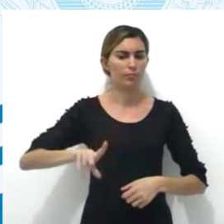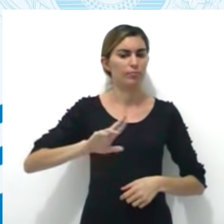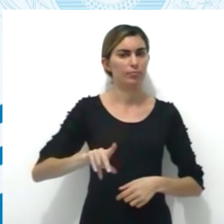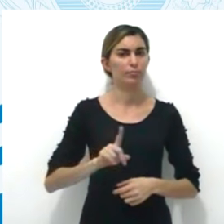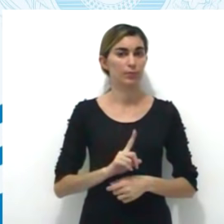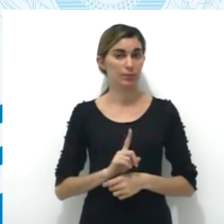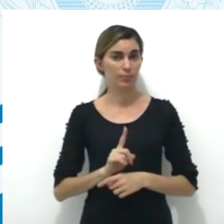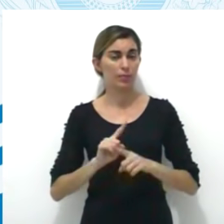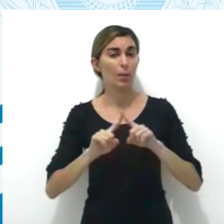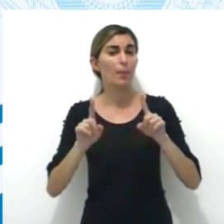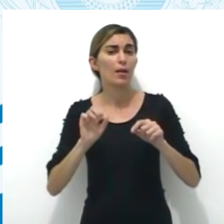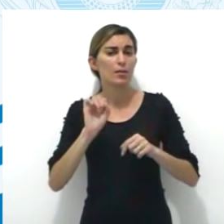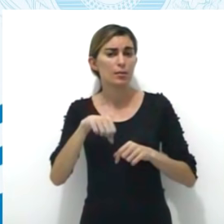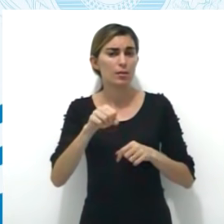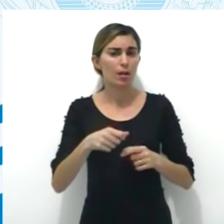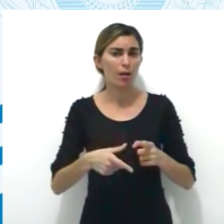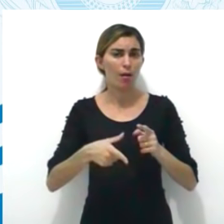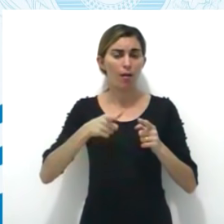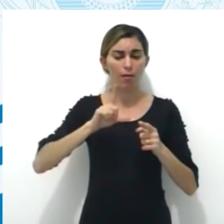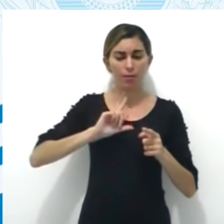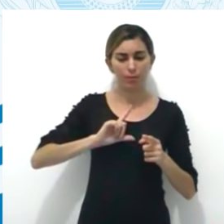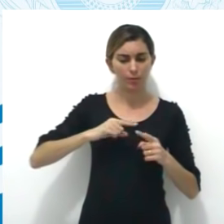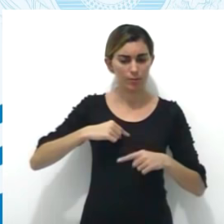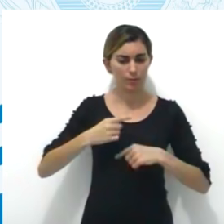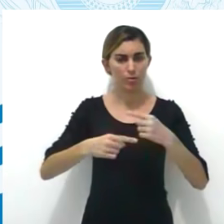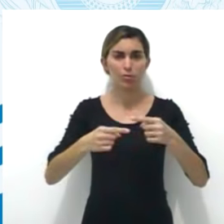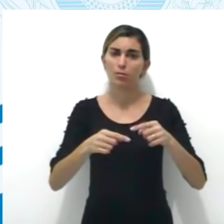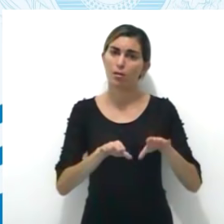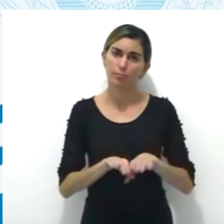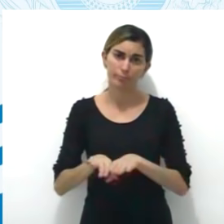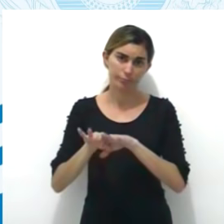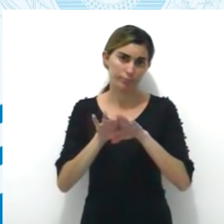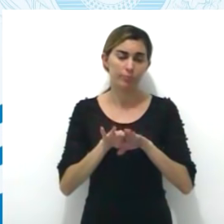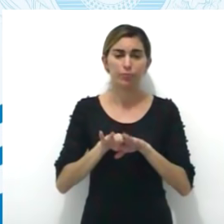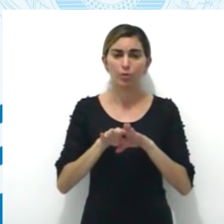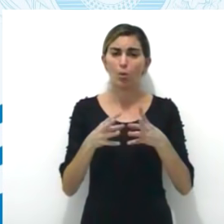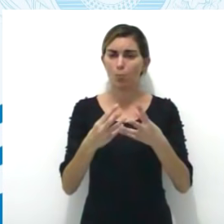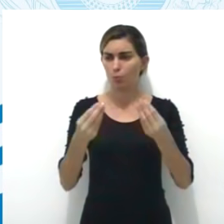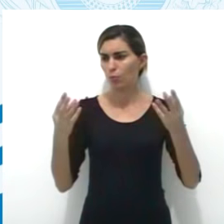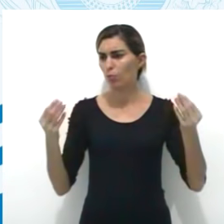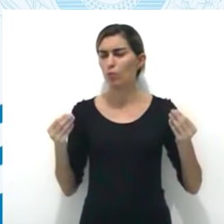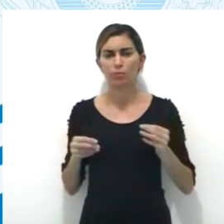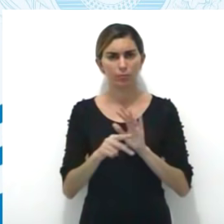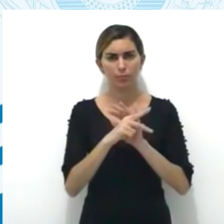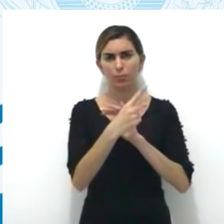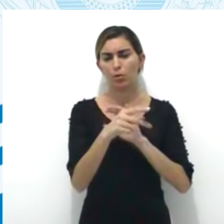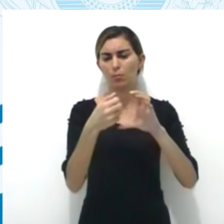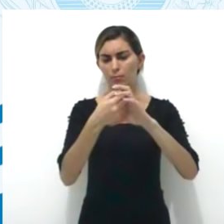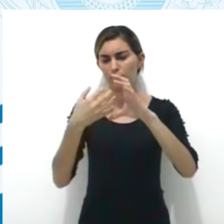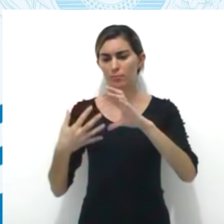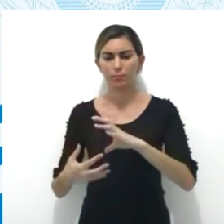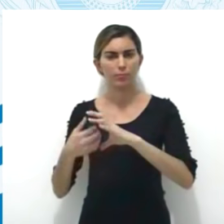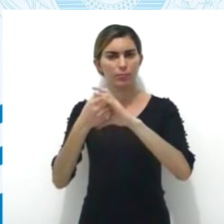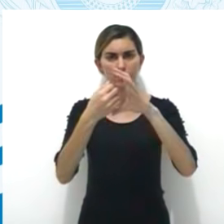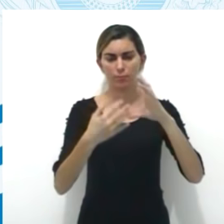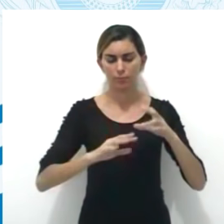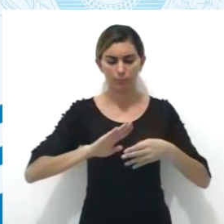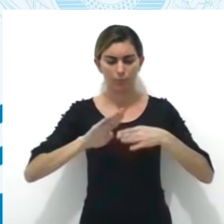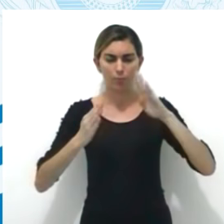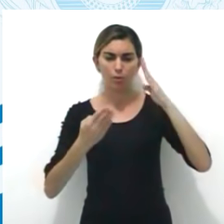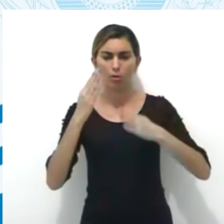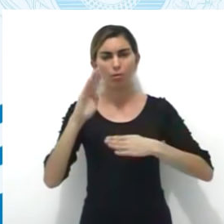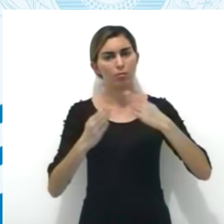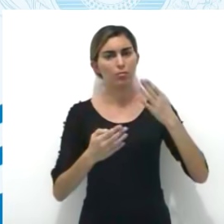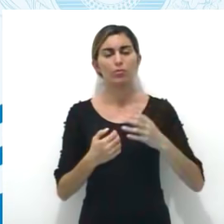do macaco, mas sim que ambos teriam um ascendente em comum, por conta das suas próprias características